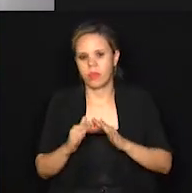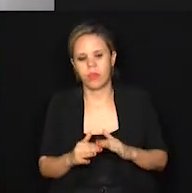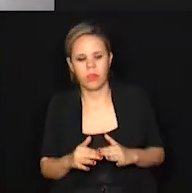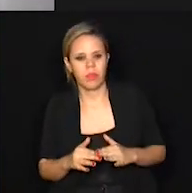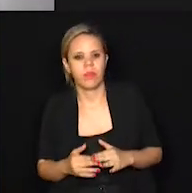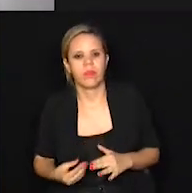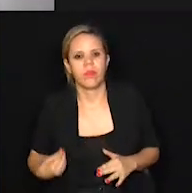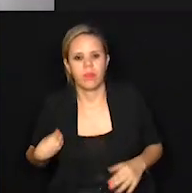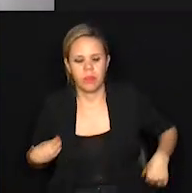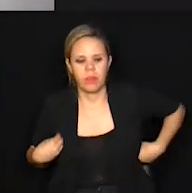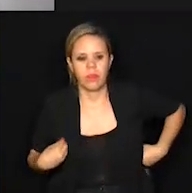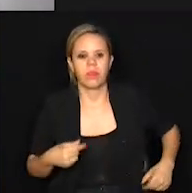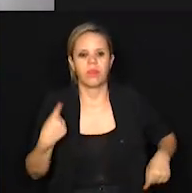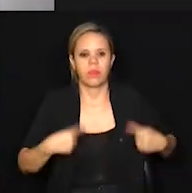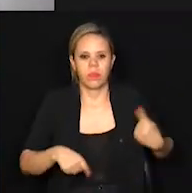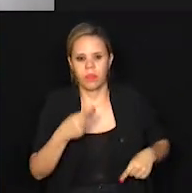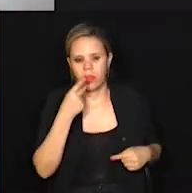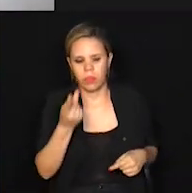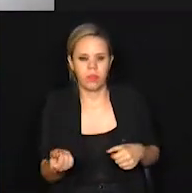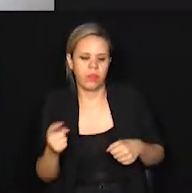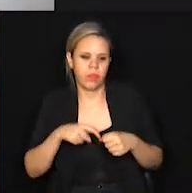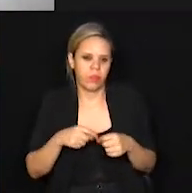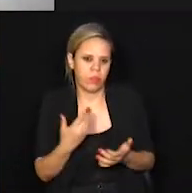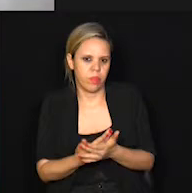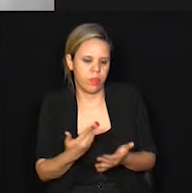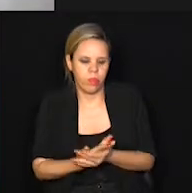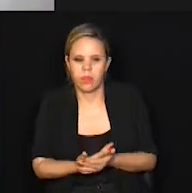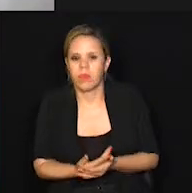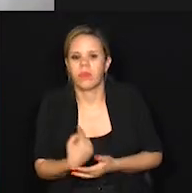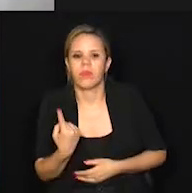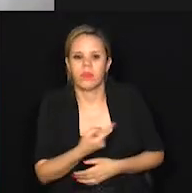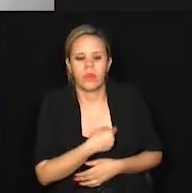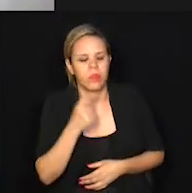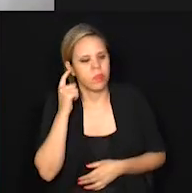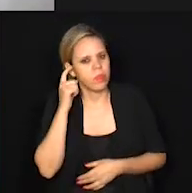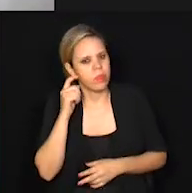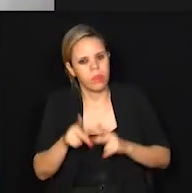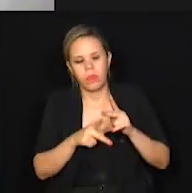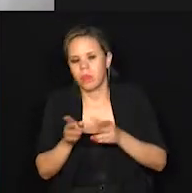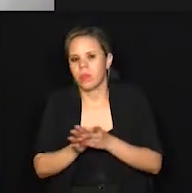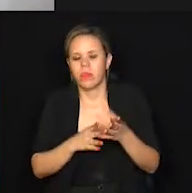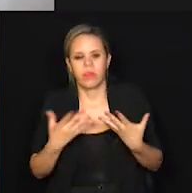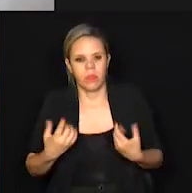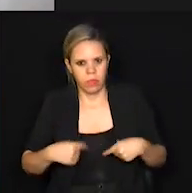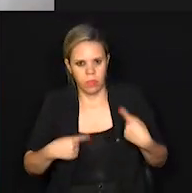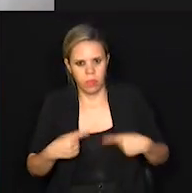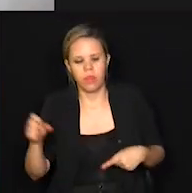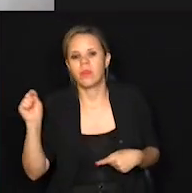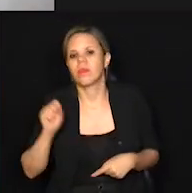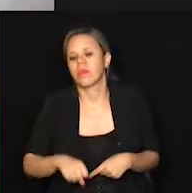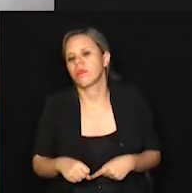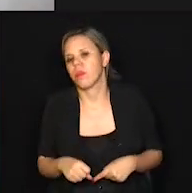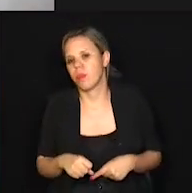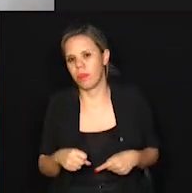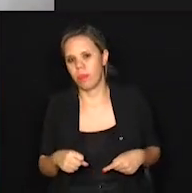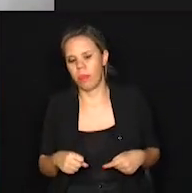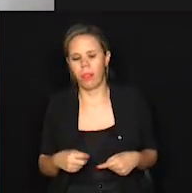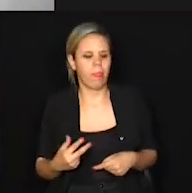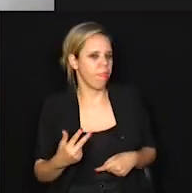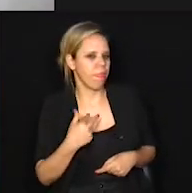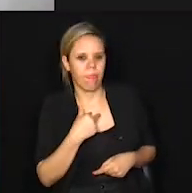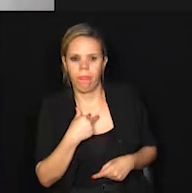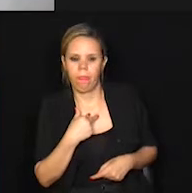estará sendo debatido a questão do retorno às aulas. E nós, aí, todos os conselheiros, queremos debater, sim, a questão, porque não dá